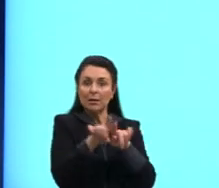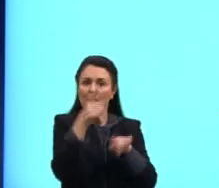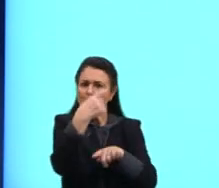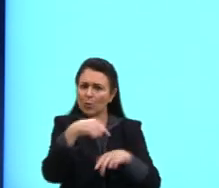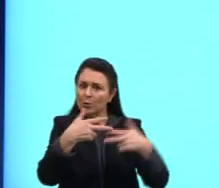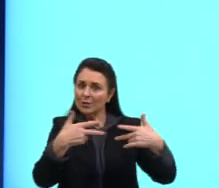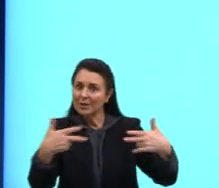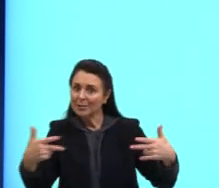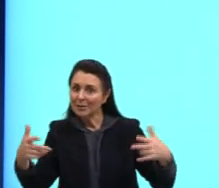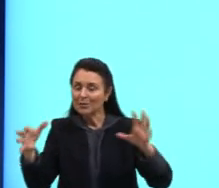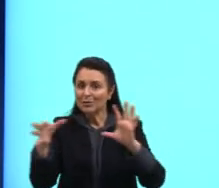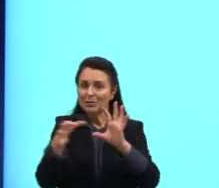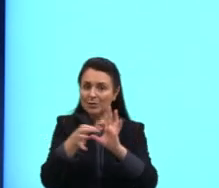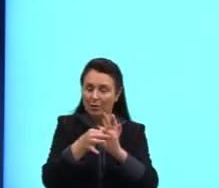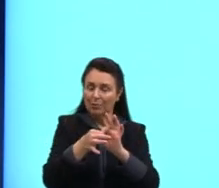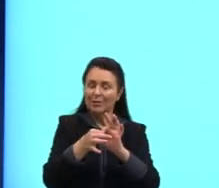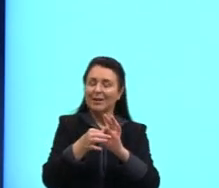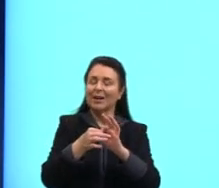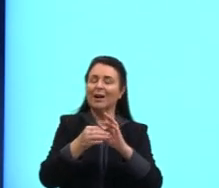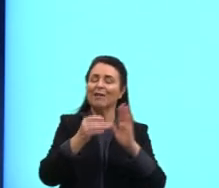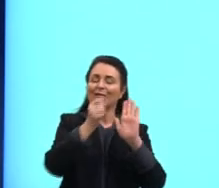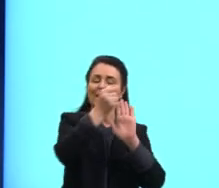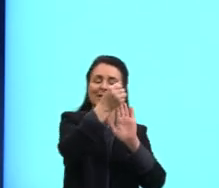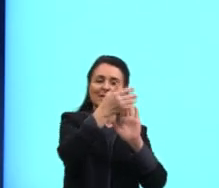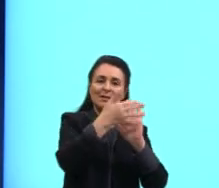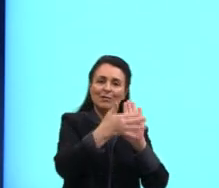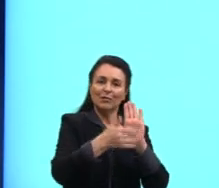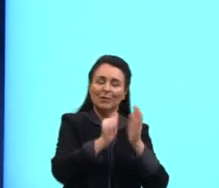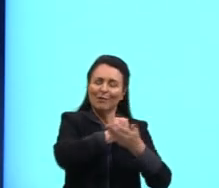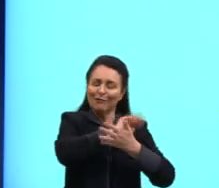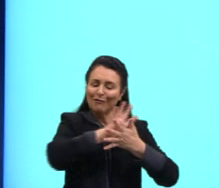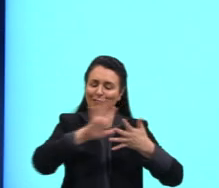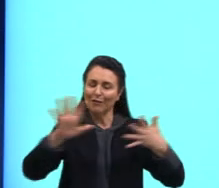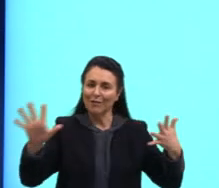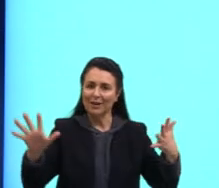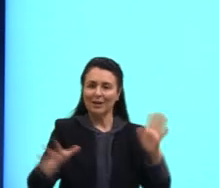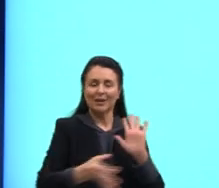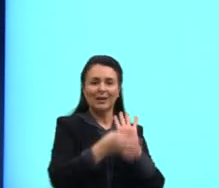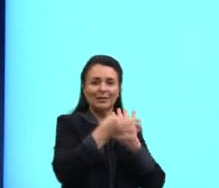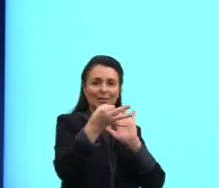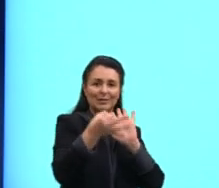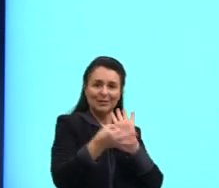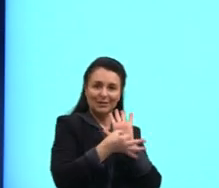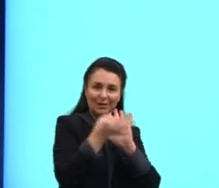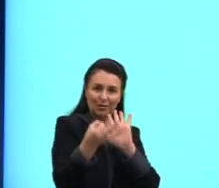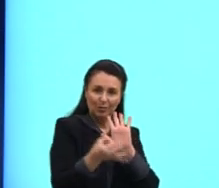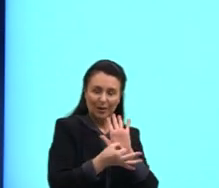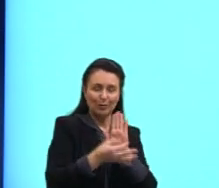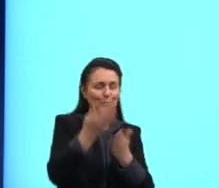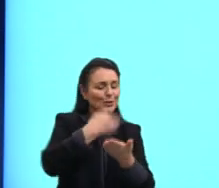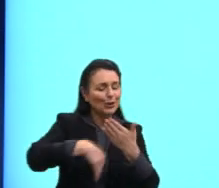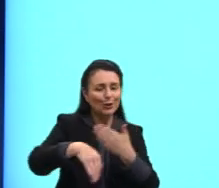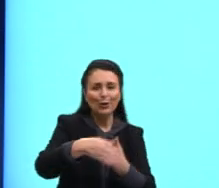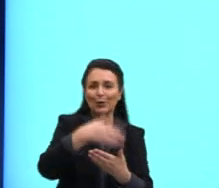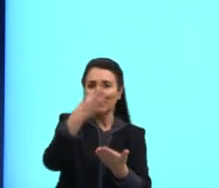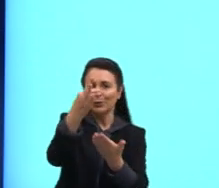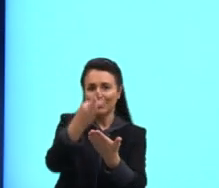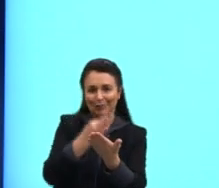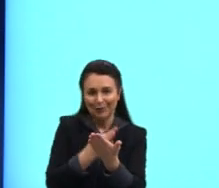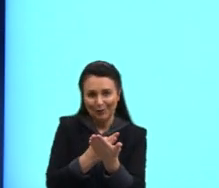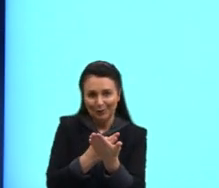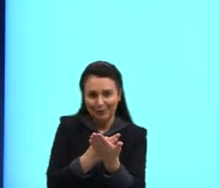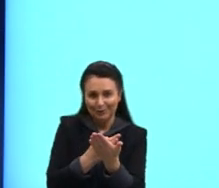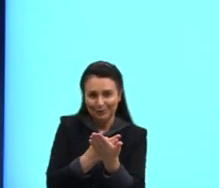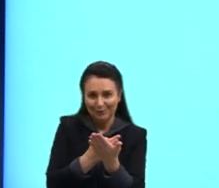elementos de coesão para desenvolver a fluidez dos argumentos em todo o decorrer do texto né ao longo do texto ela se